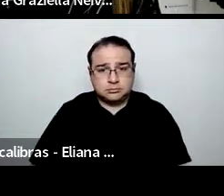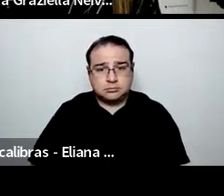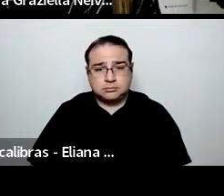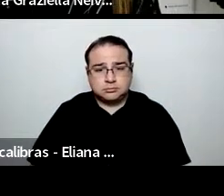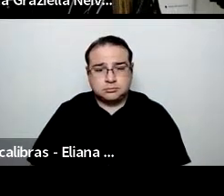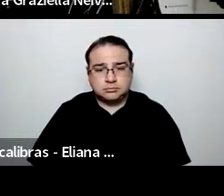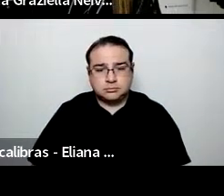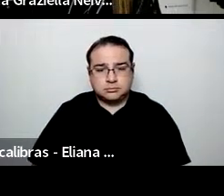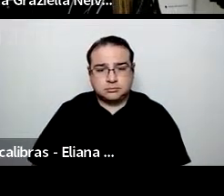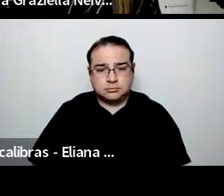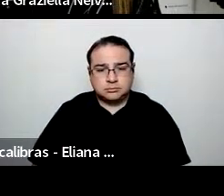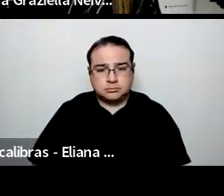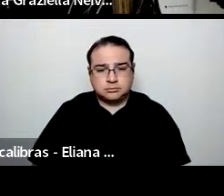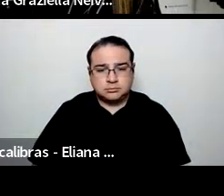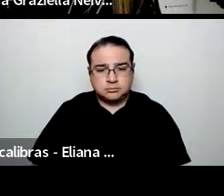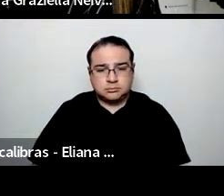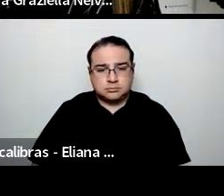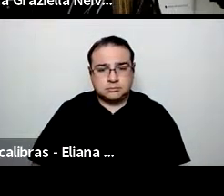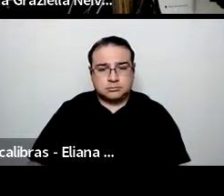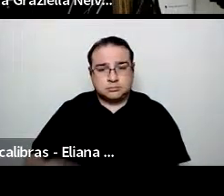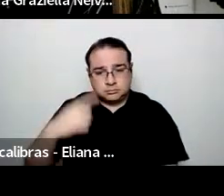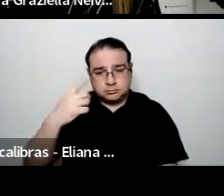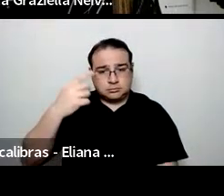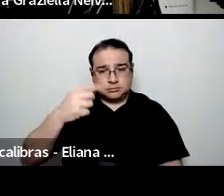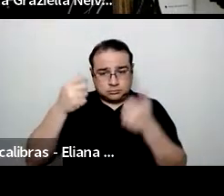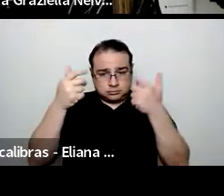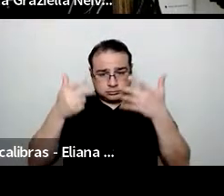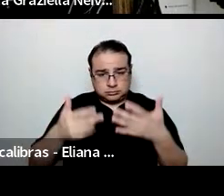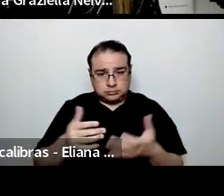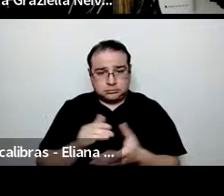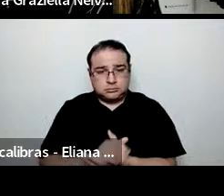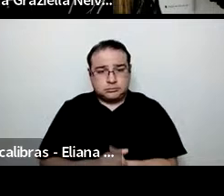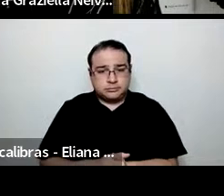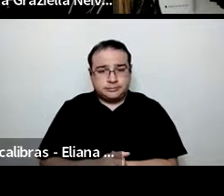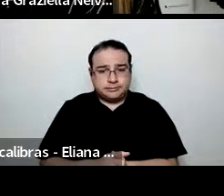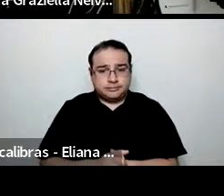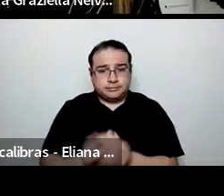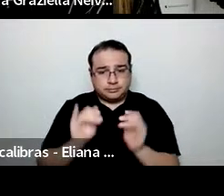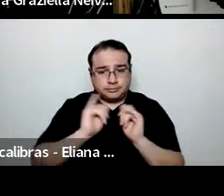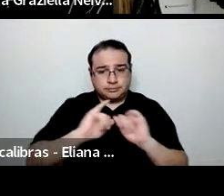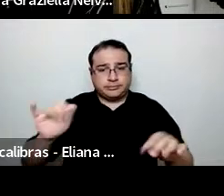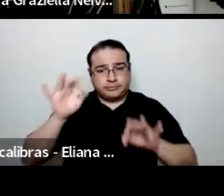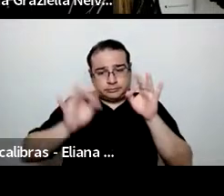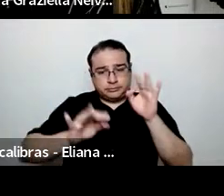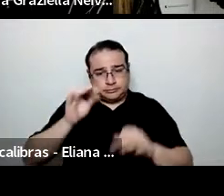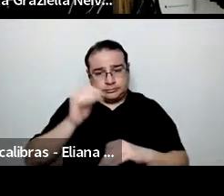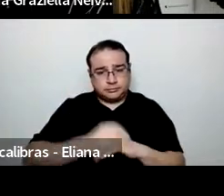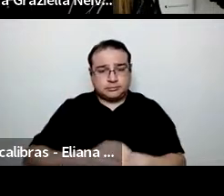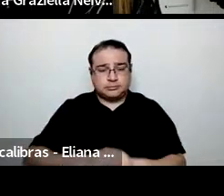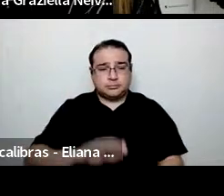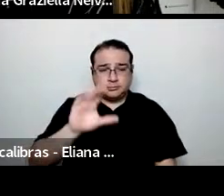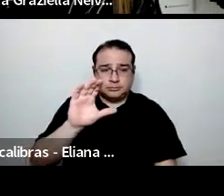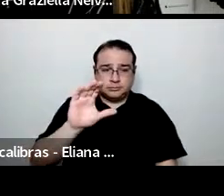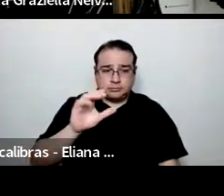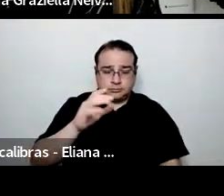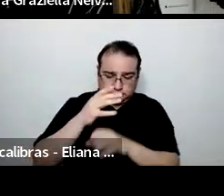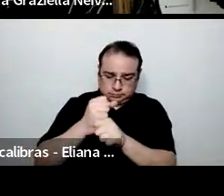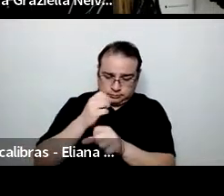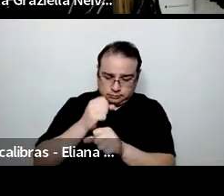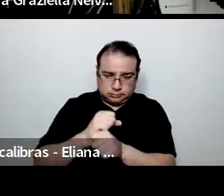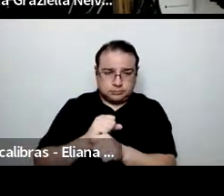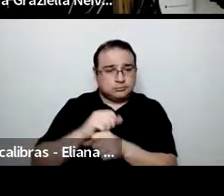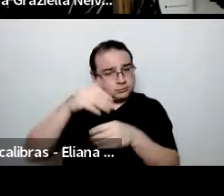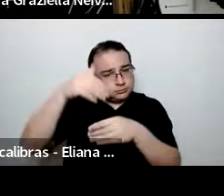o primeiro da pauta o anúncio julgamento da prestação de contas eleitorais